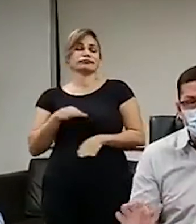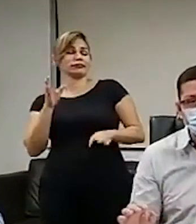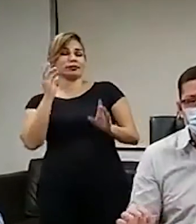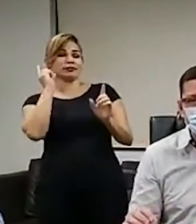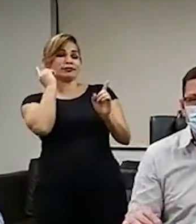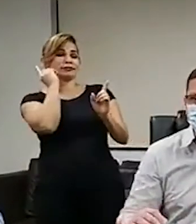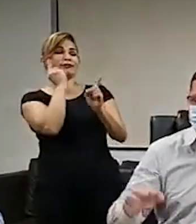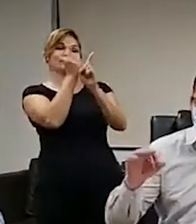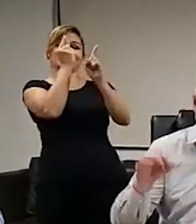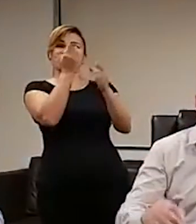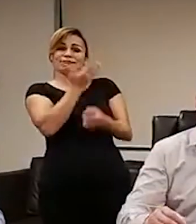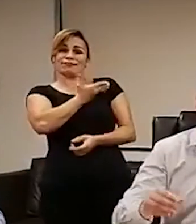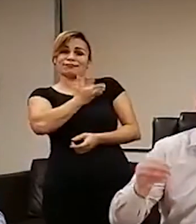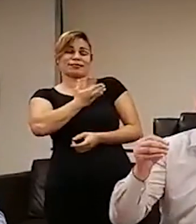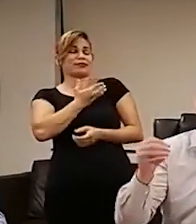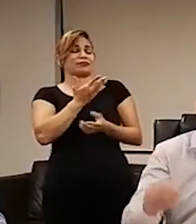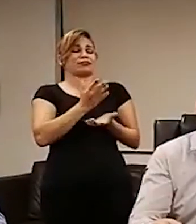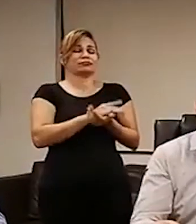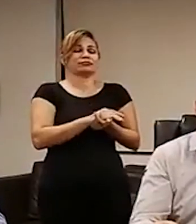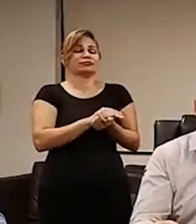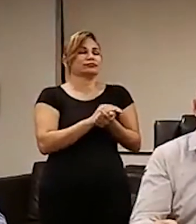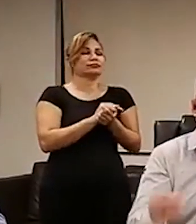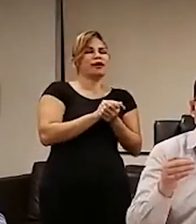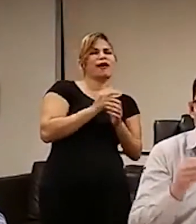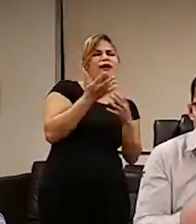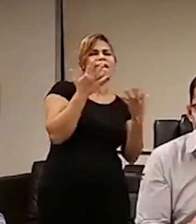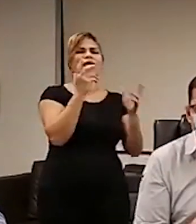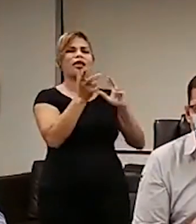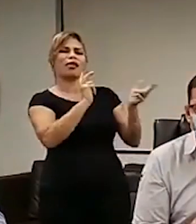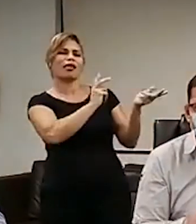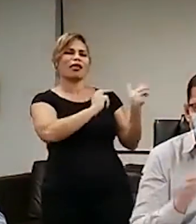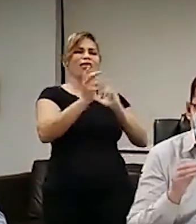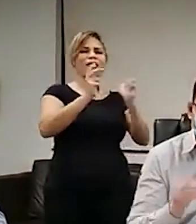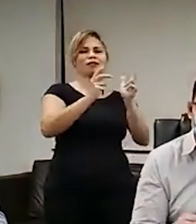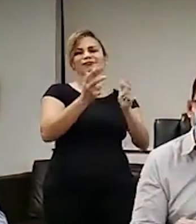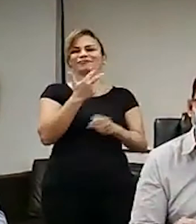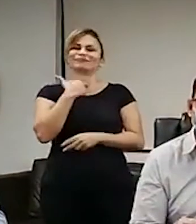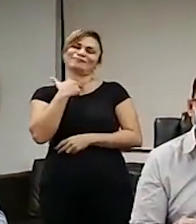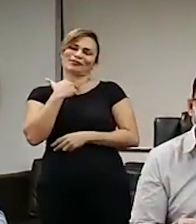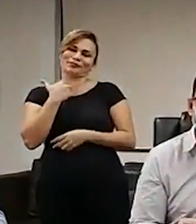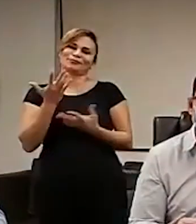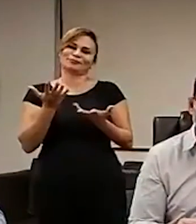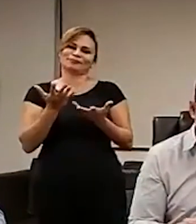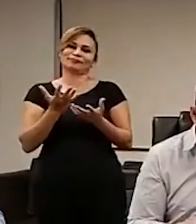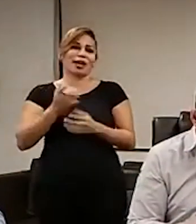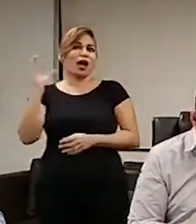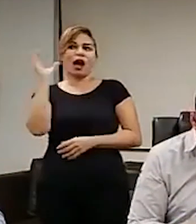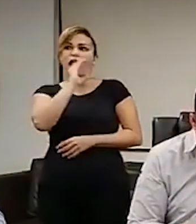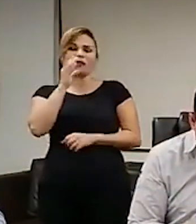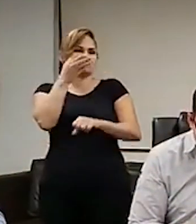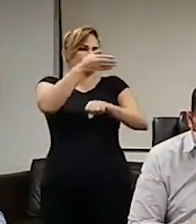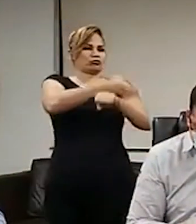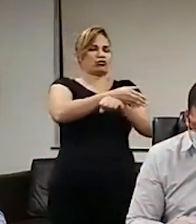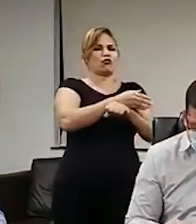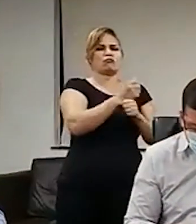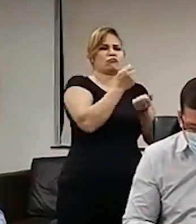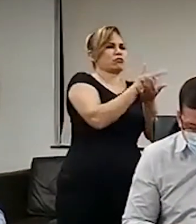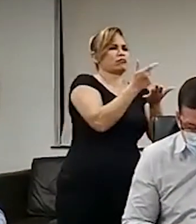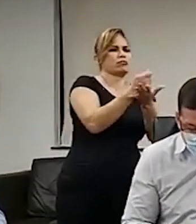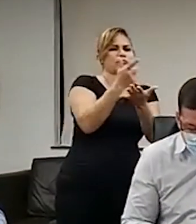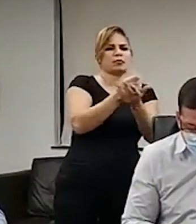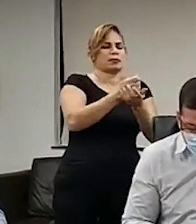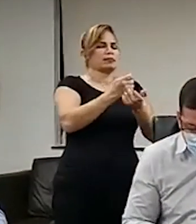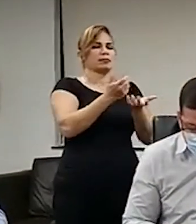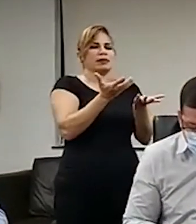gente não pode fazer isso. Entra, compra o que tem que comprar, paga e sai, né? Então, essas